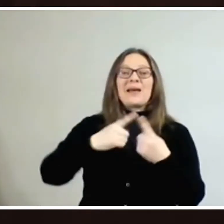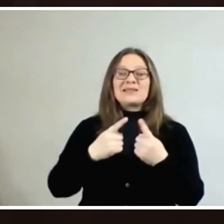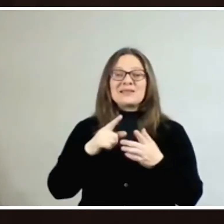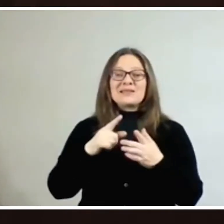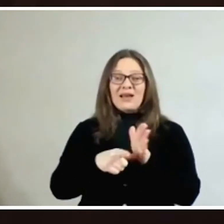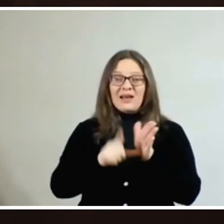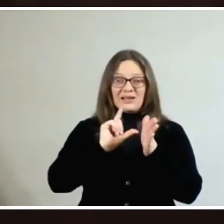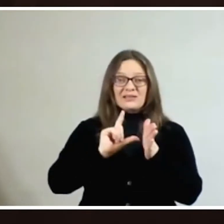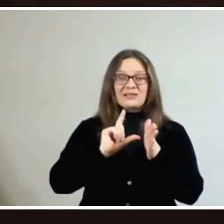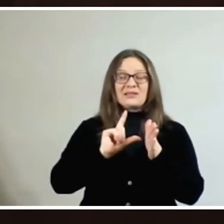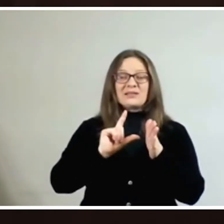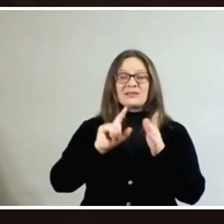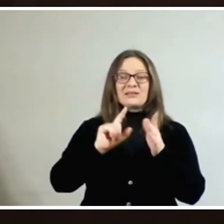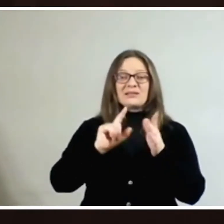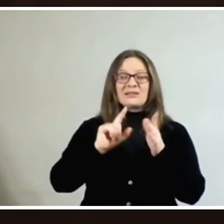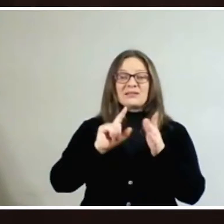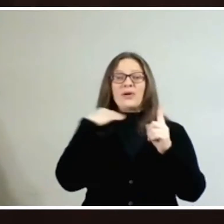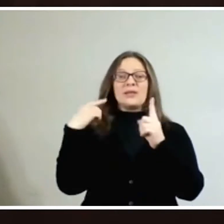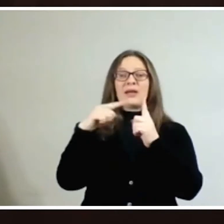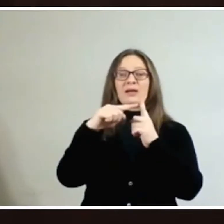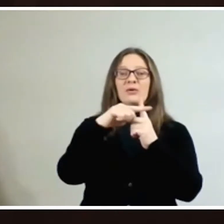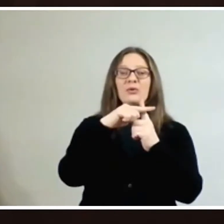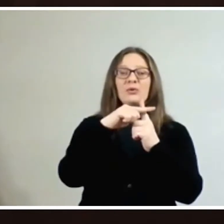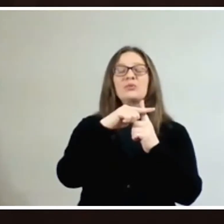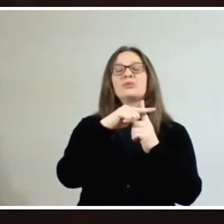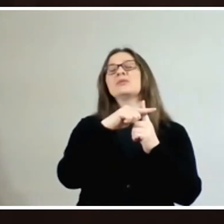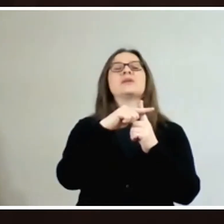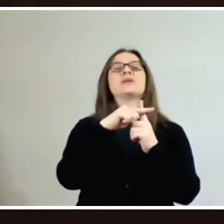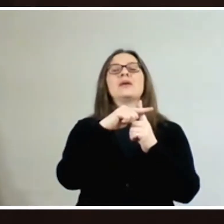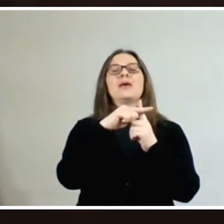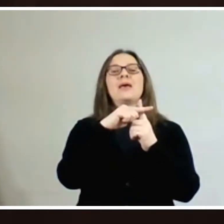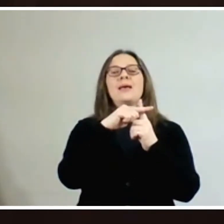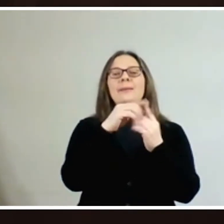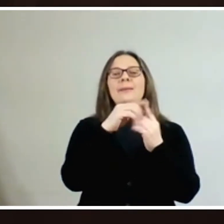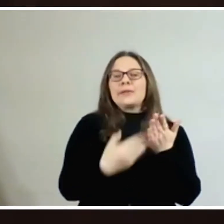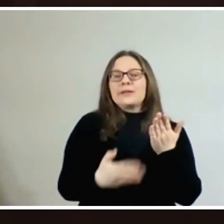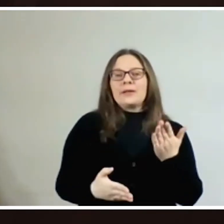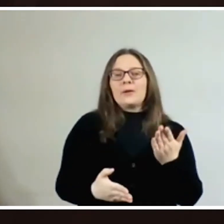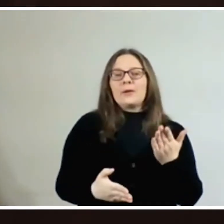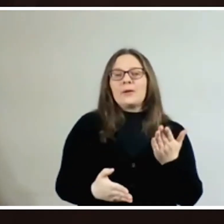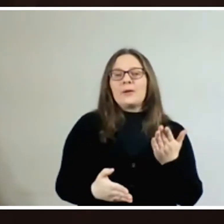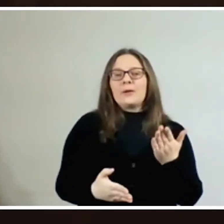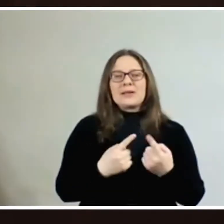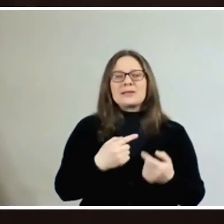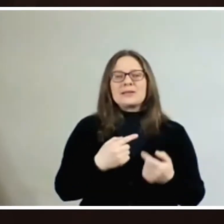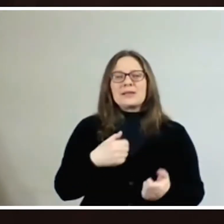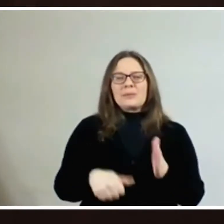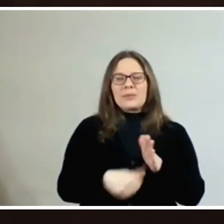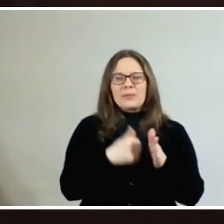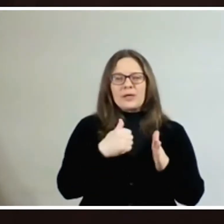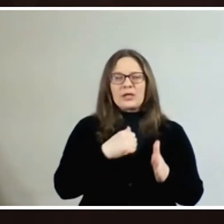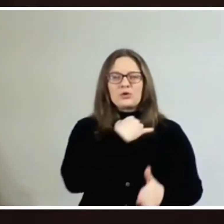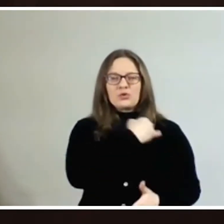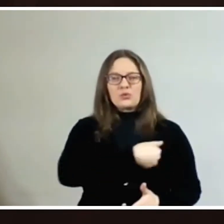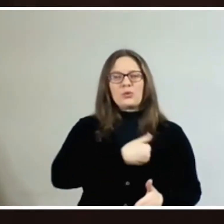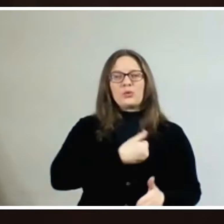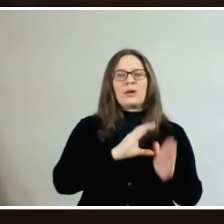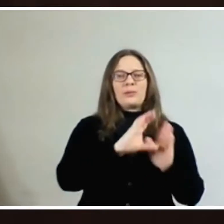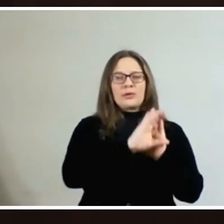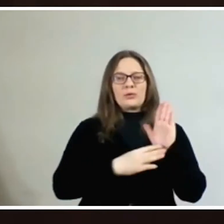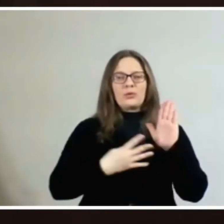Docetismo em tempo de João está em 1 João capítulo 4, a partir do versículo 1. Dá uma